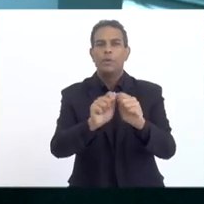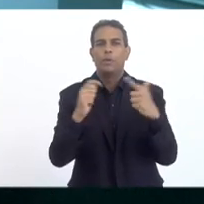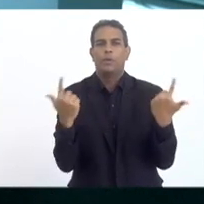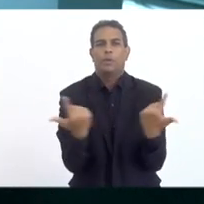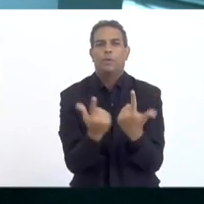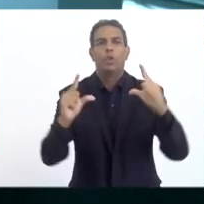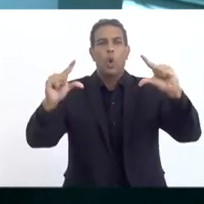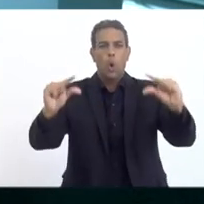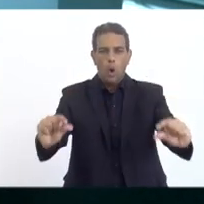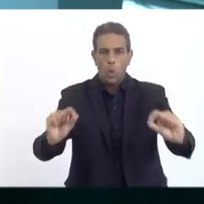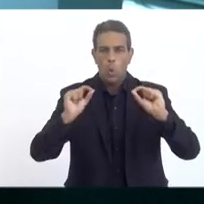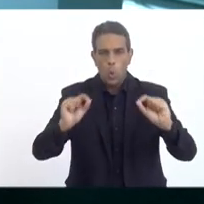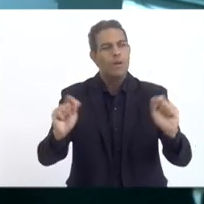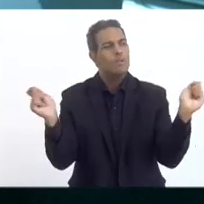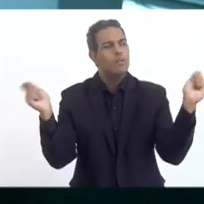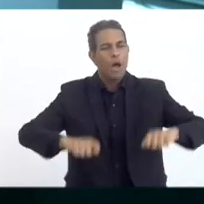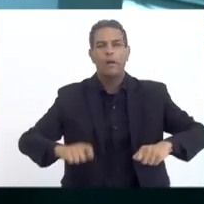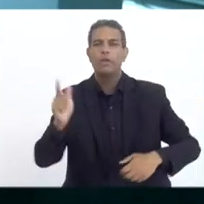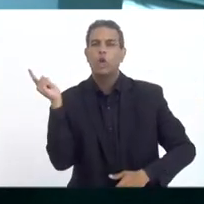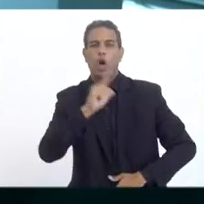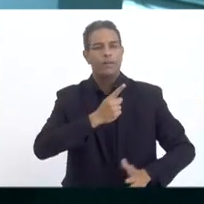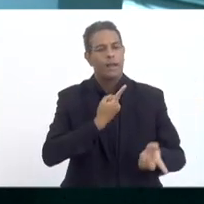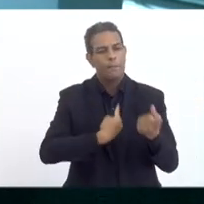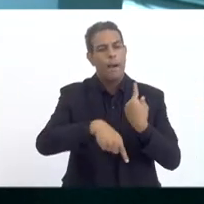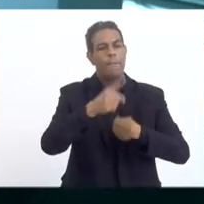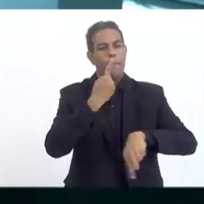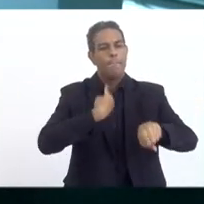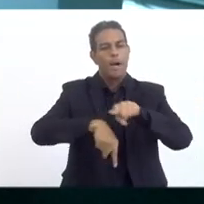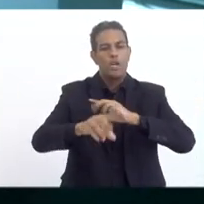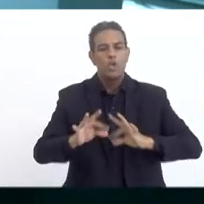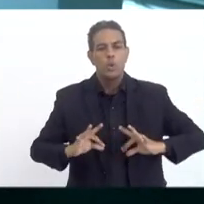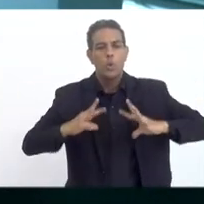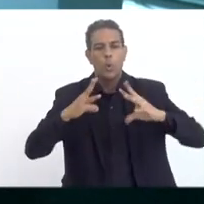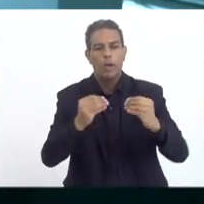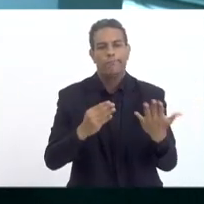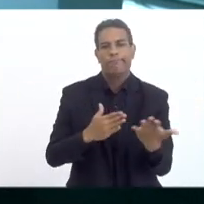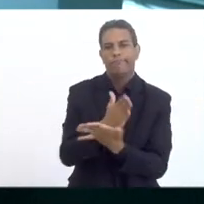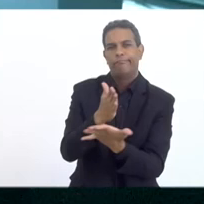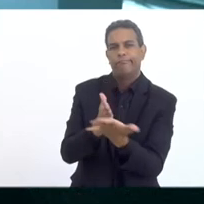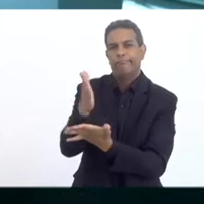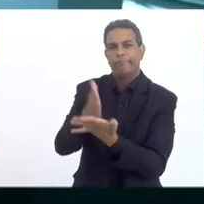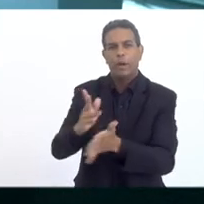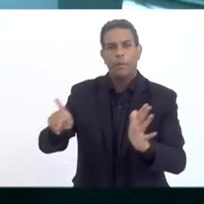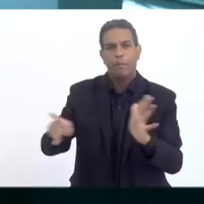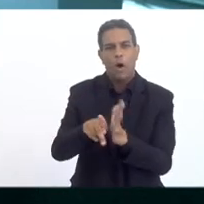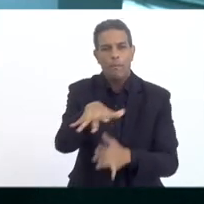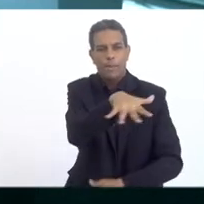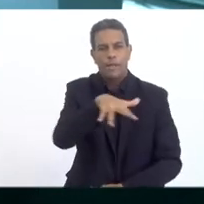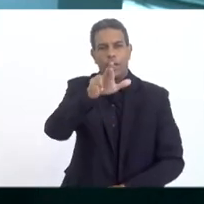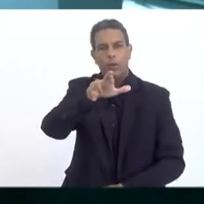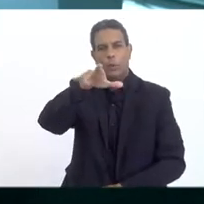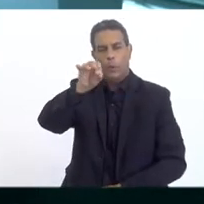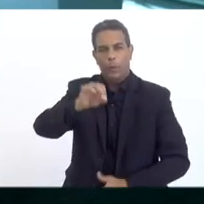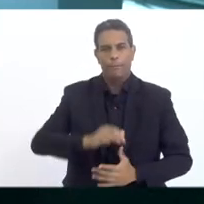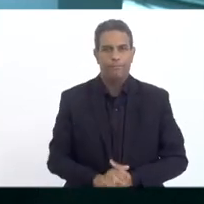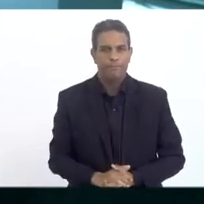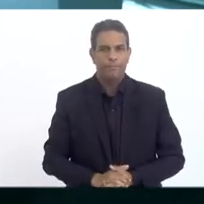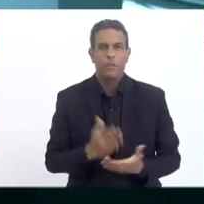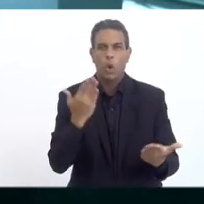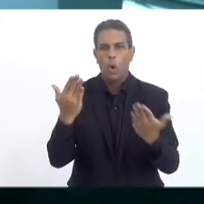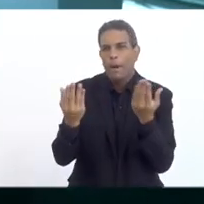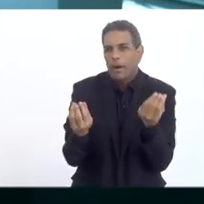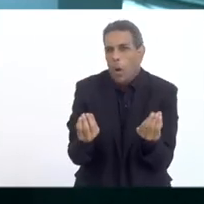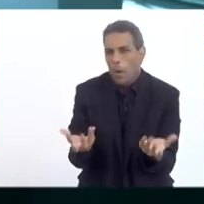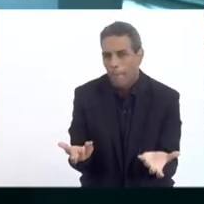custo orçamentário e alto ganho em desempenho para todas as secretarias e entidades do governo do Estado. Para fins de